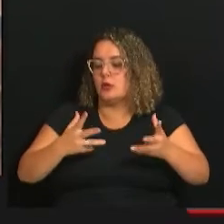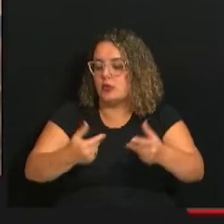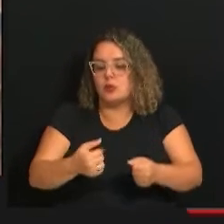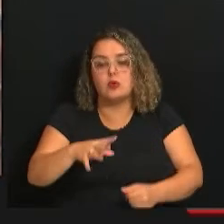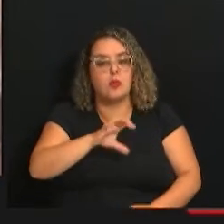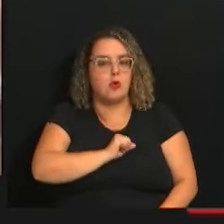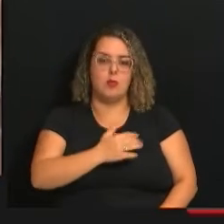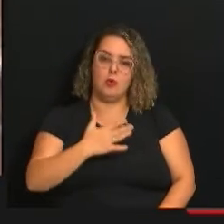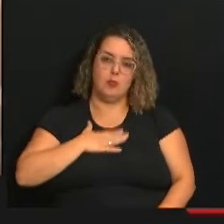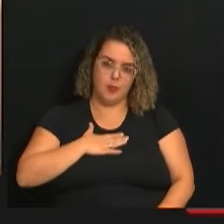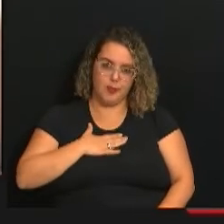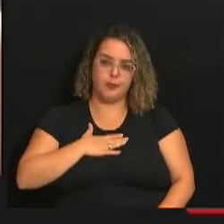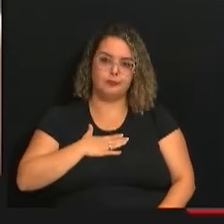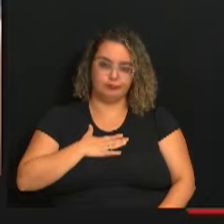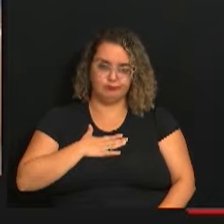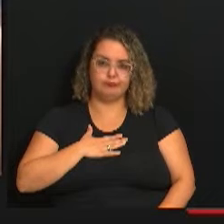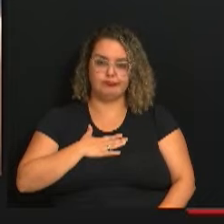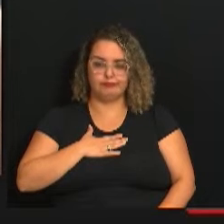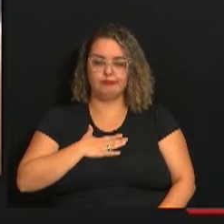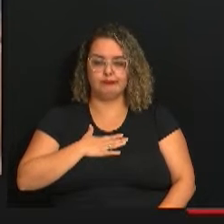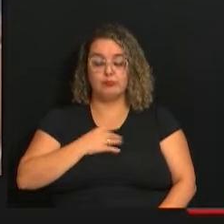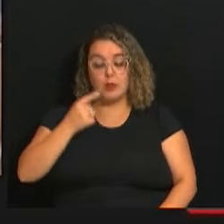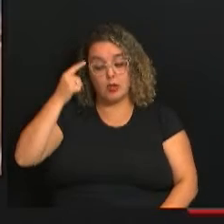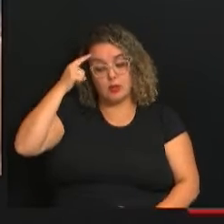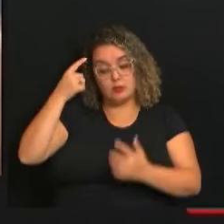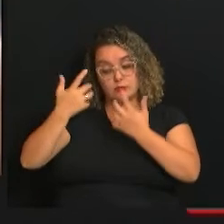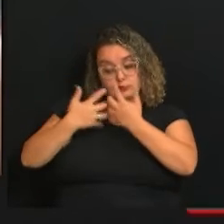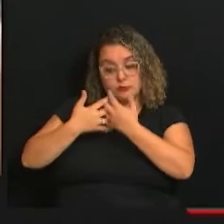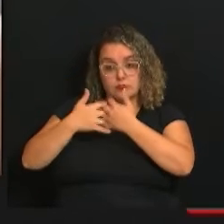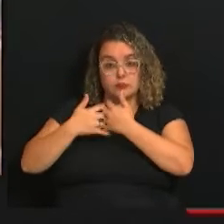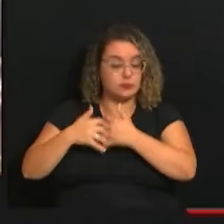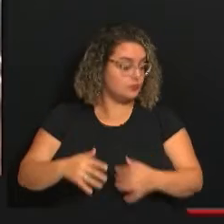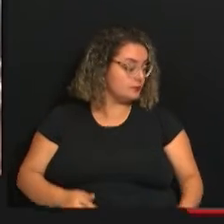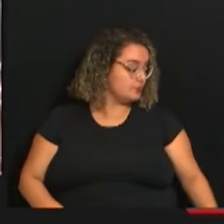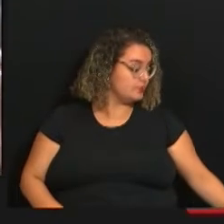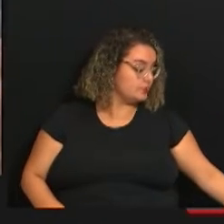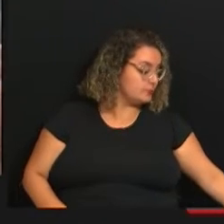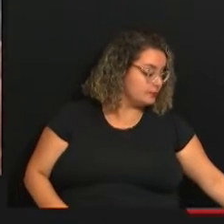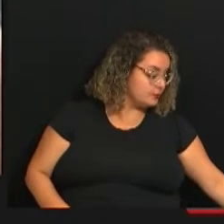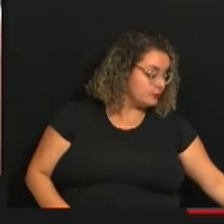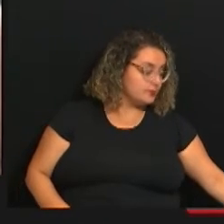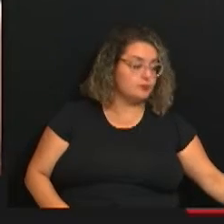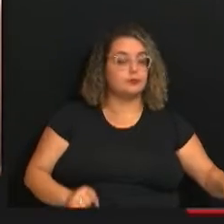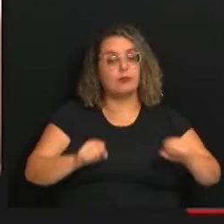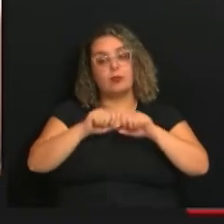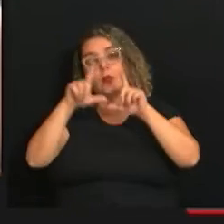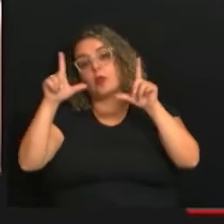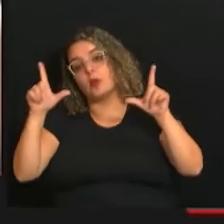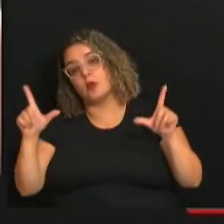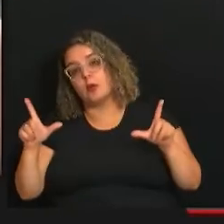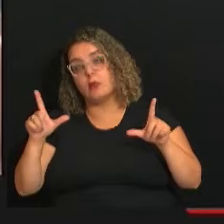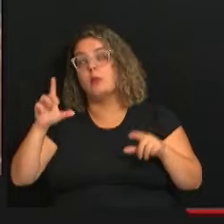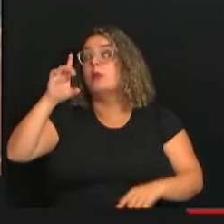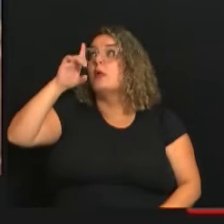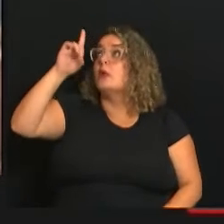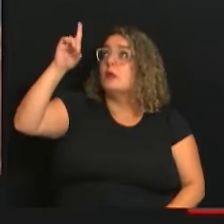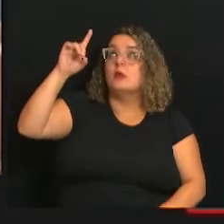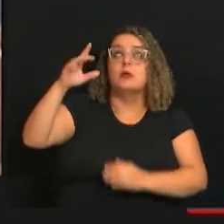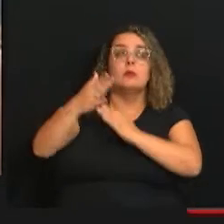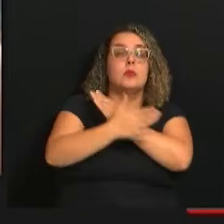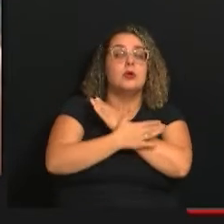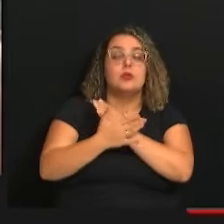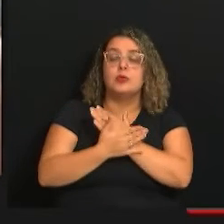pessoas comecem a conversar a respeito desse assunto. Eliane, sem mitos. Depois que veio o